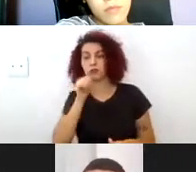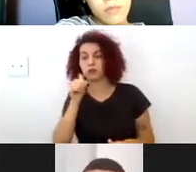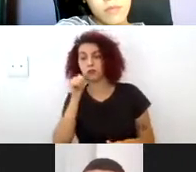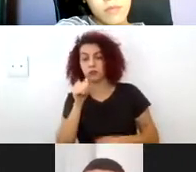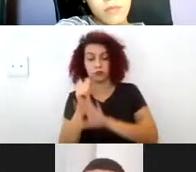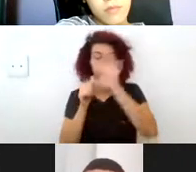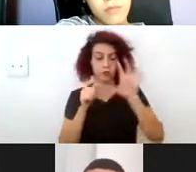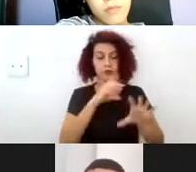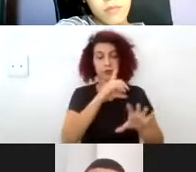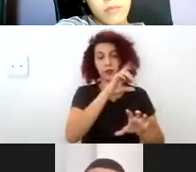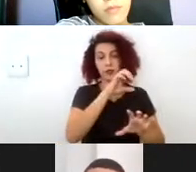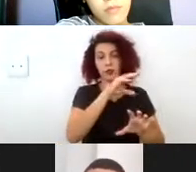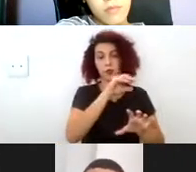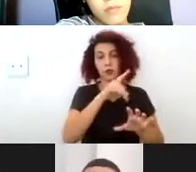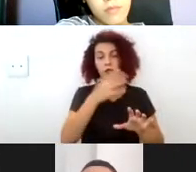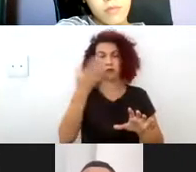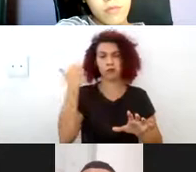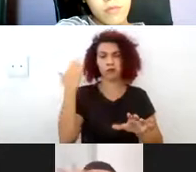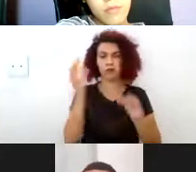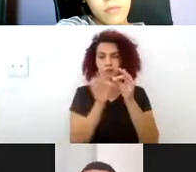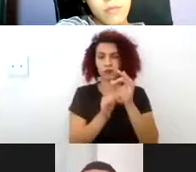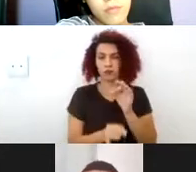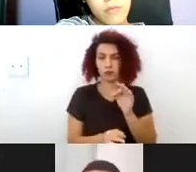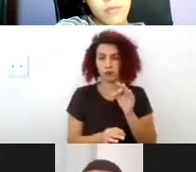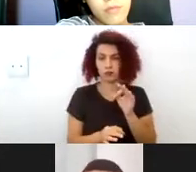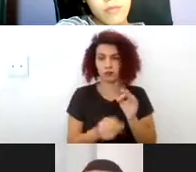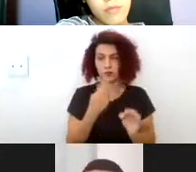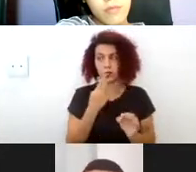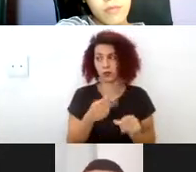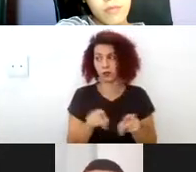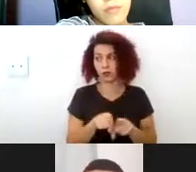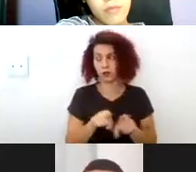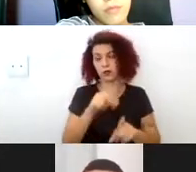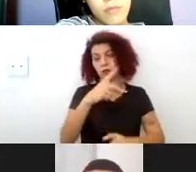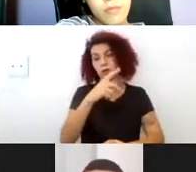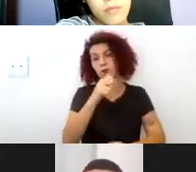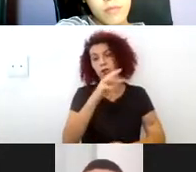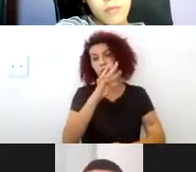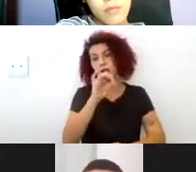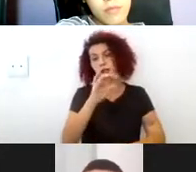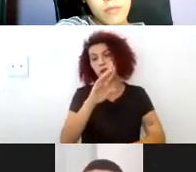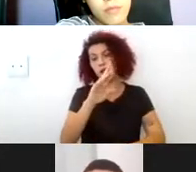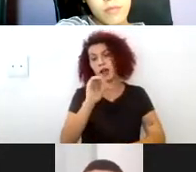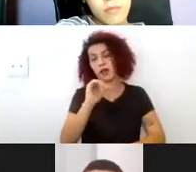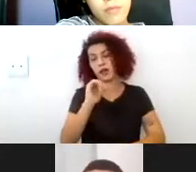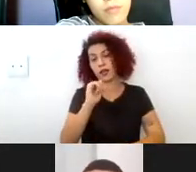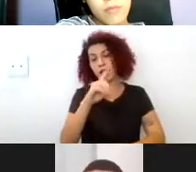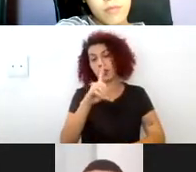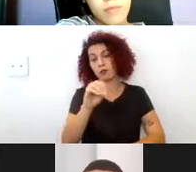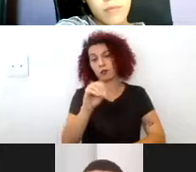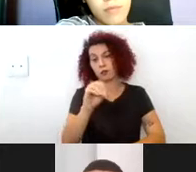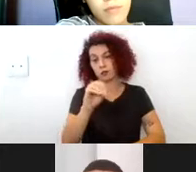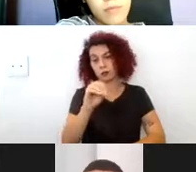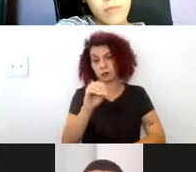pré-colonial um monte de coisa vai estar encarregada quando eu falo de Colonial eu falei para tua casa não tem como não falar a gente